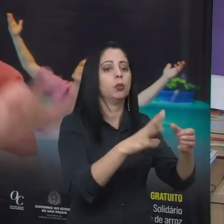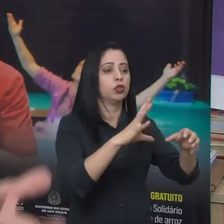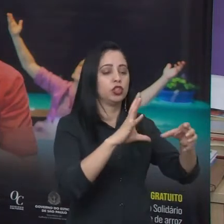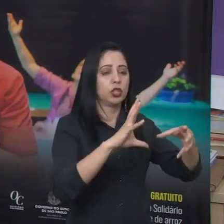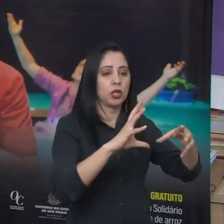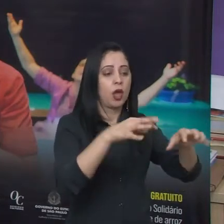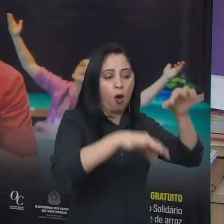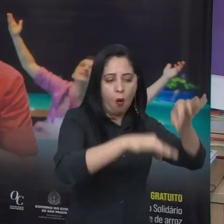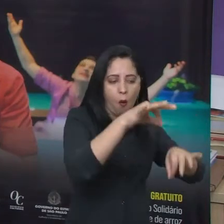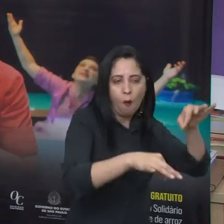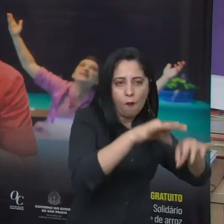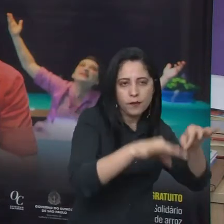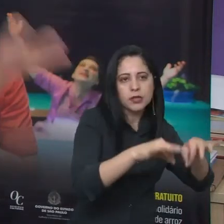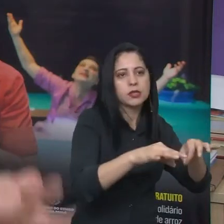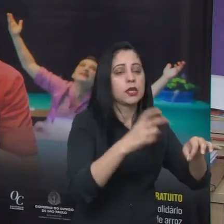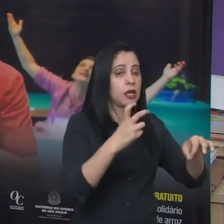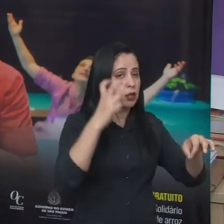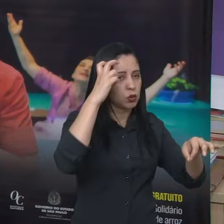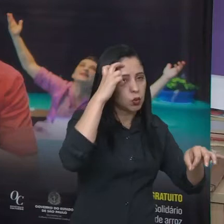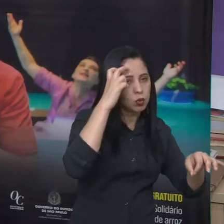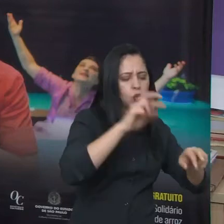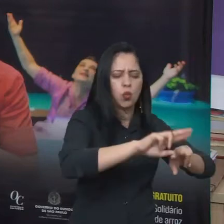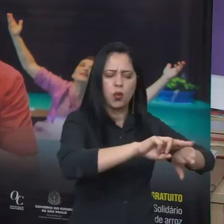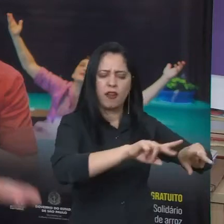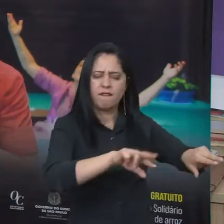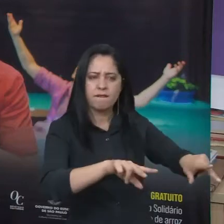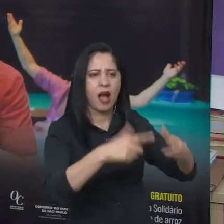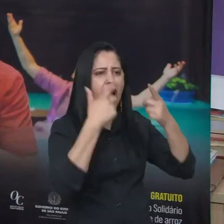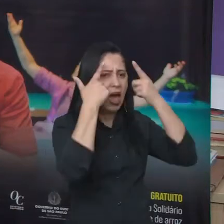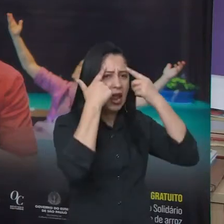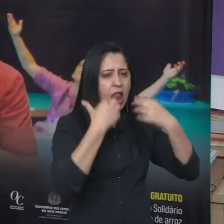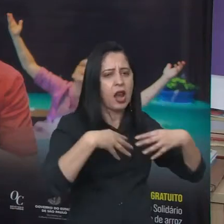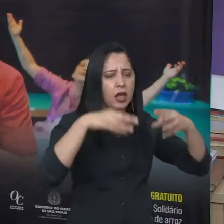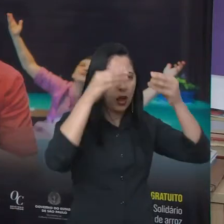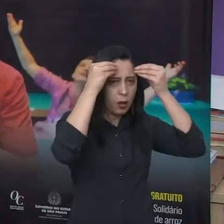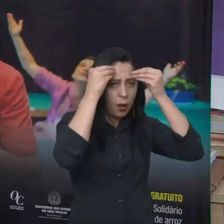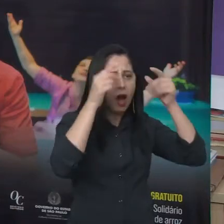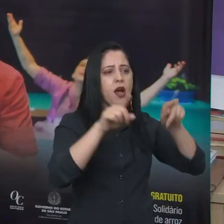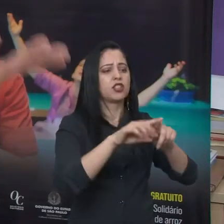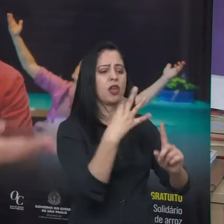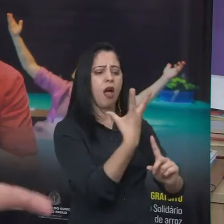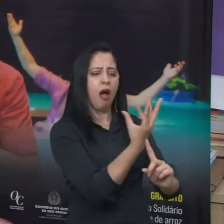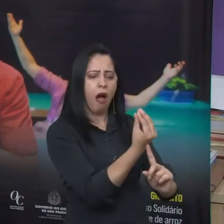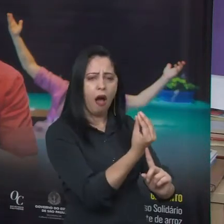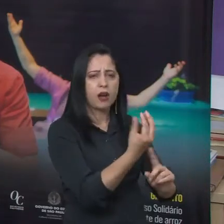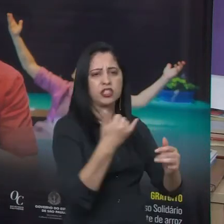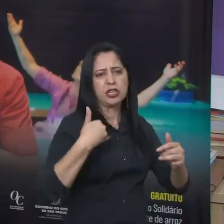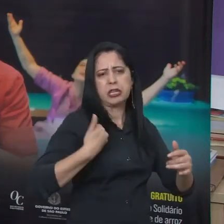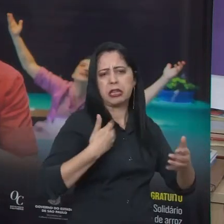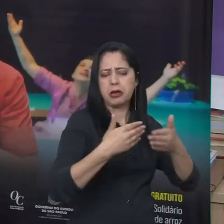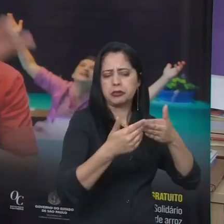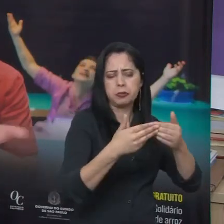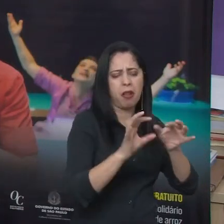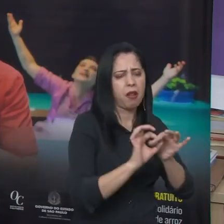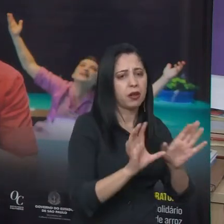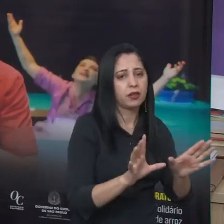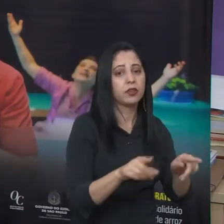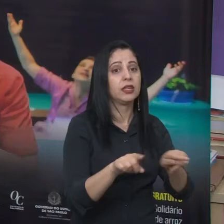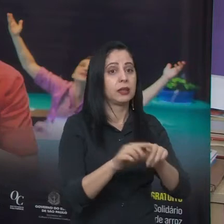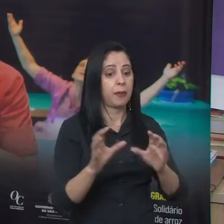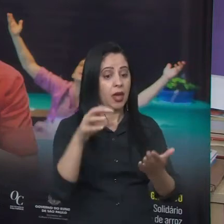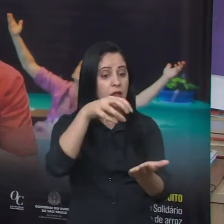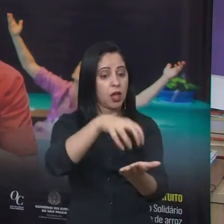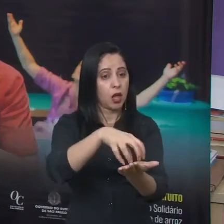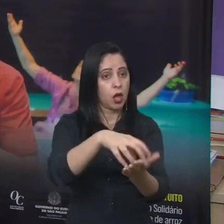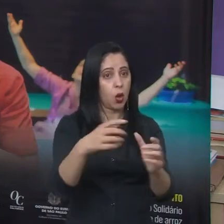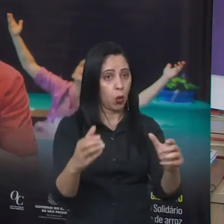que são as nossas oficinas culturais nas mais diversas áreas, linguagens artísticas para as várias idades, assim como temos